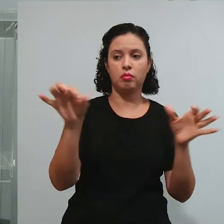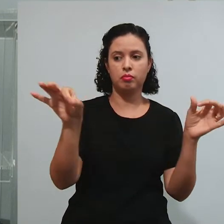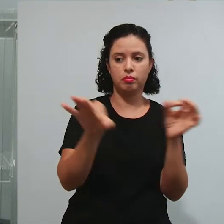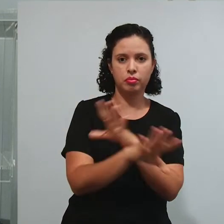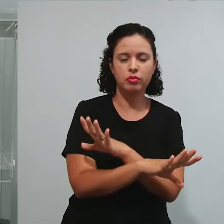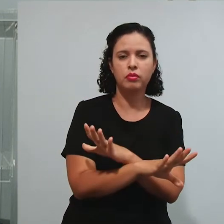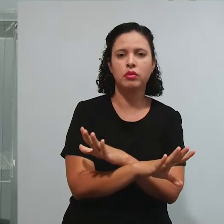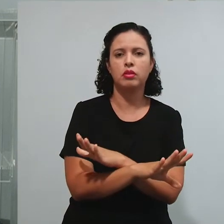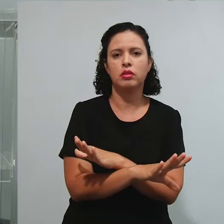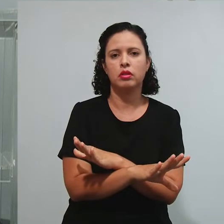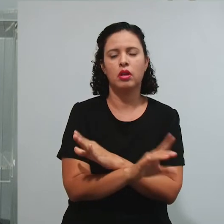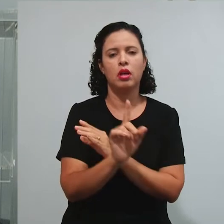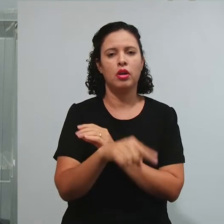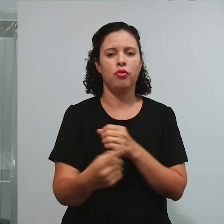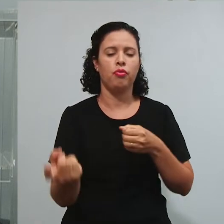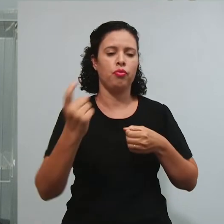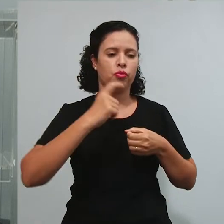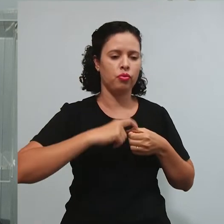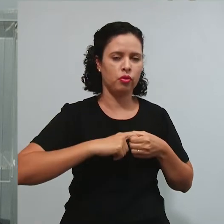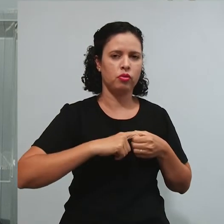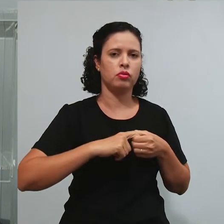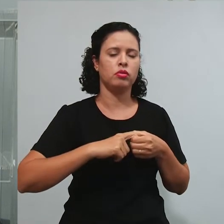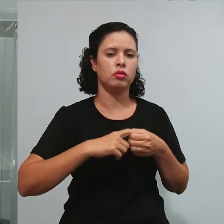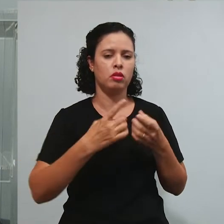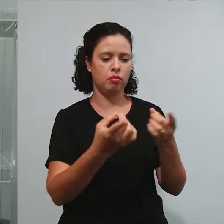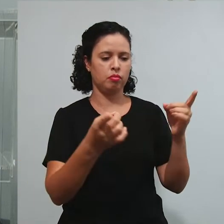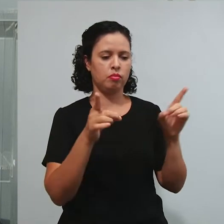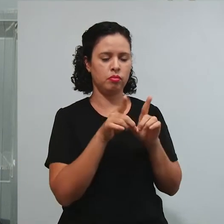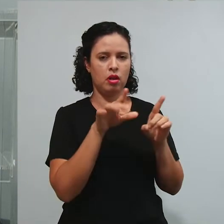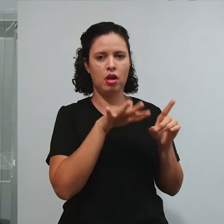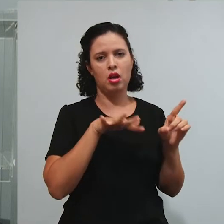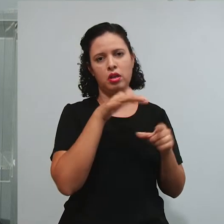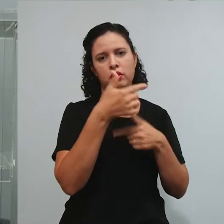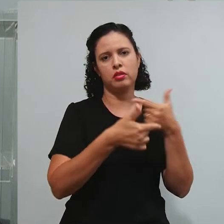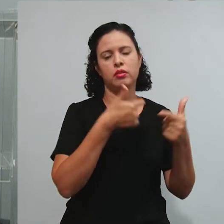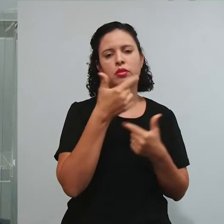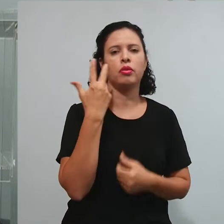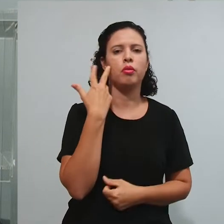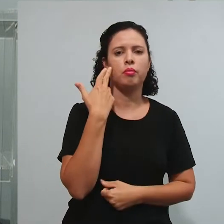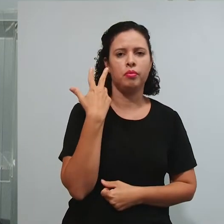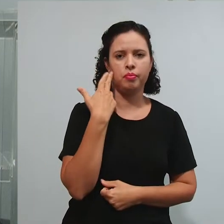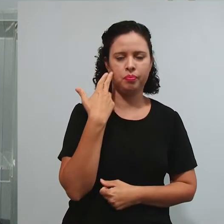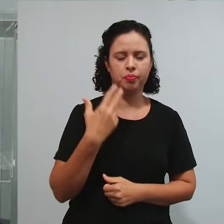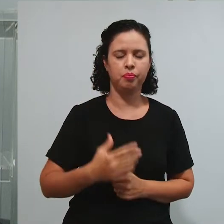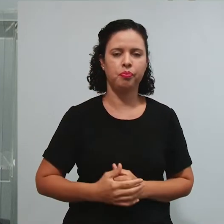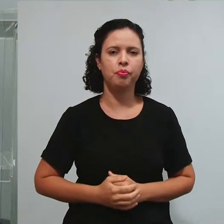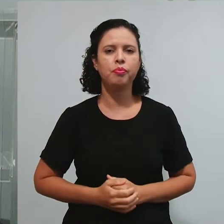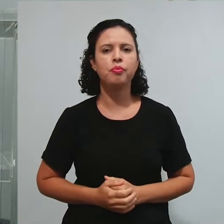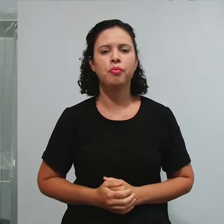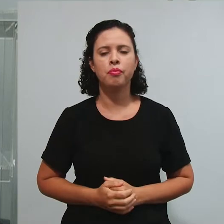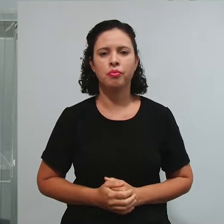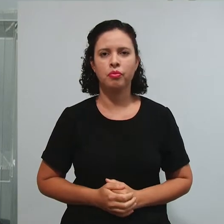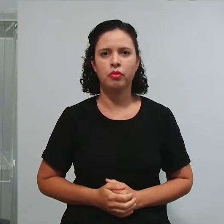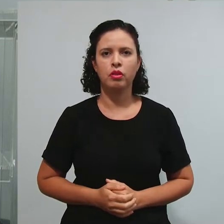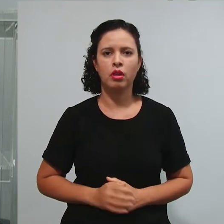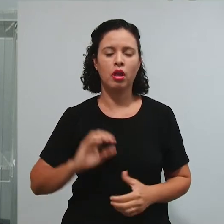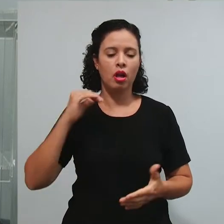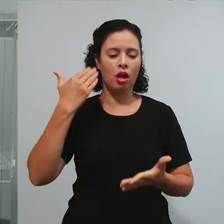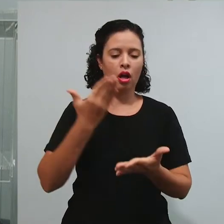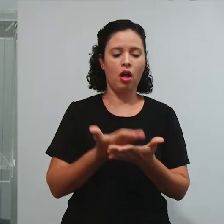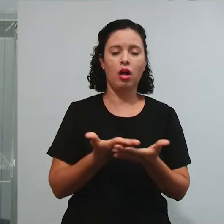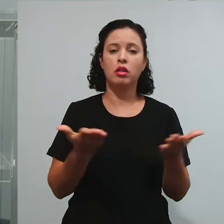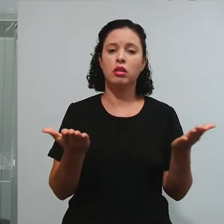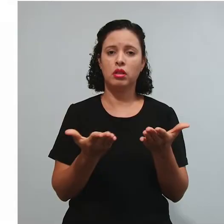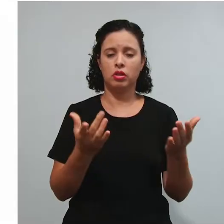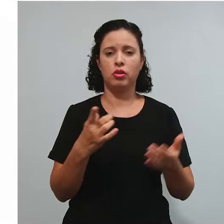está completo, a gente volta para a nossa área normal de atuação, né? Então, isso existe ainda até hoje.